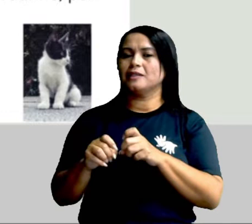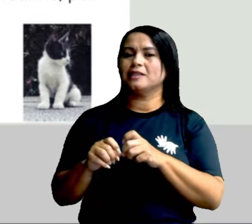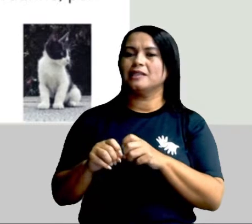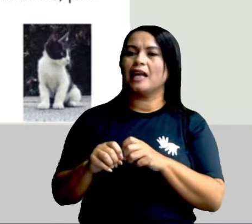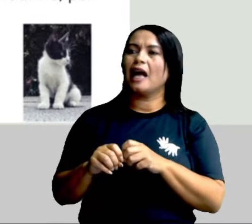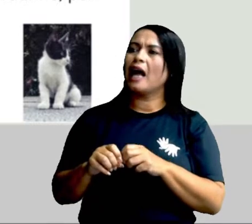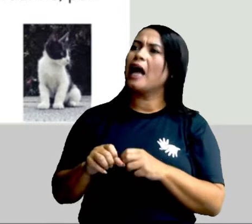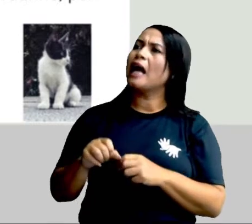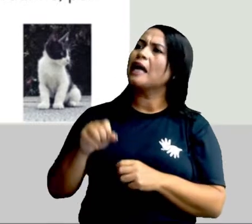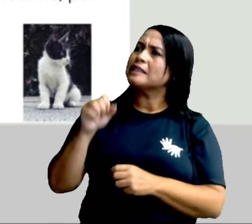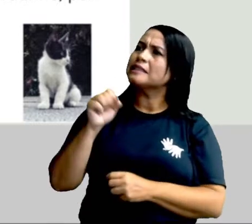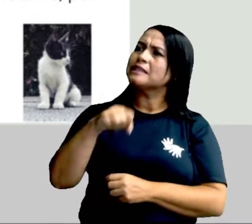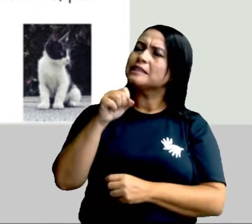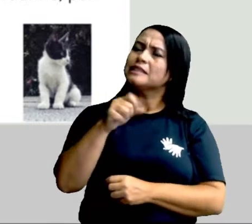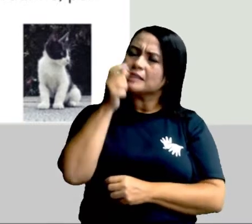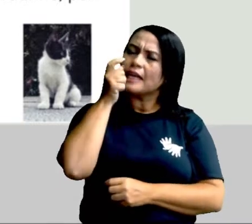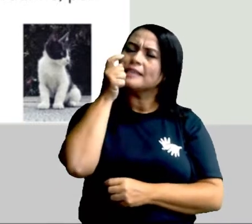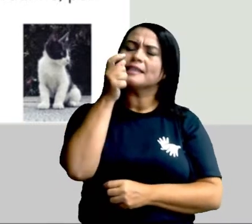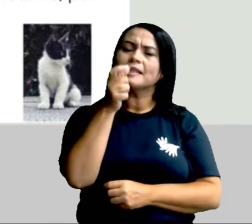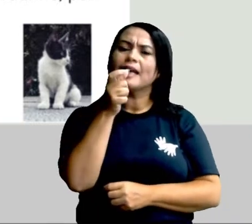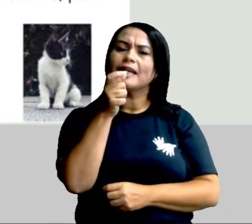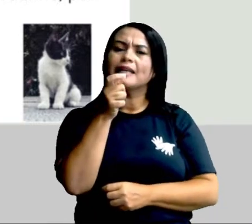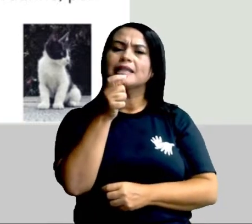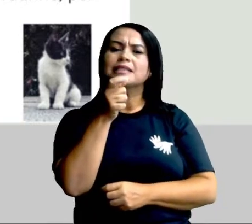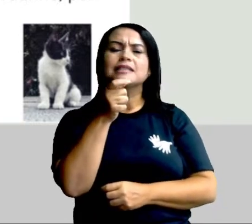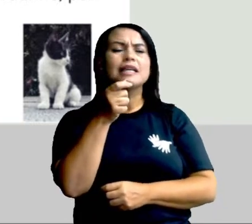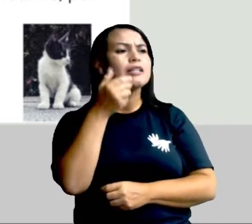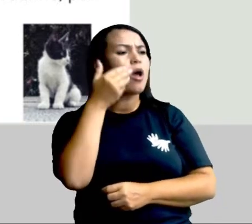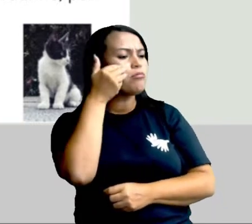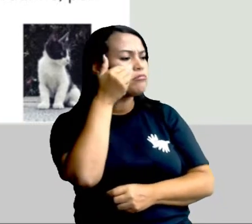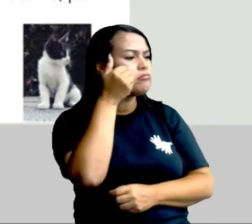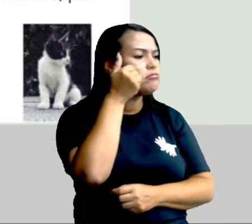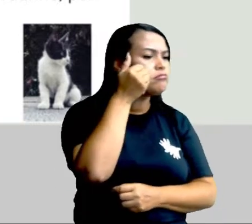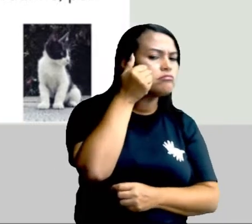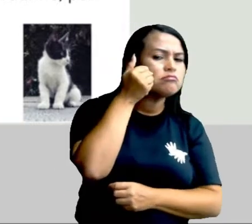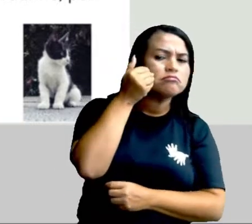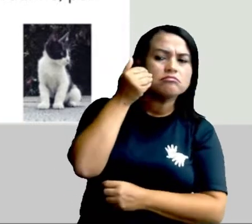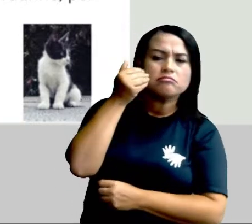Sim, senhor, é interessante isso. Examinou tudo